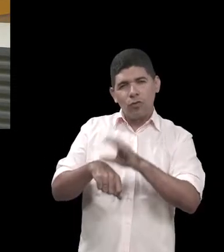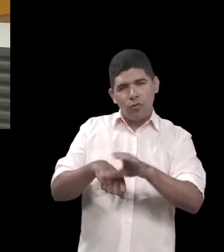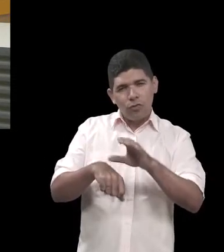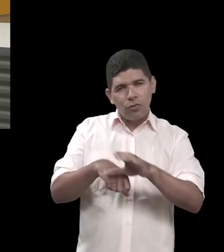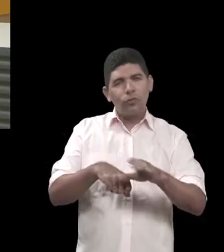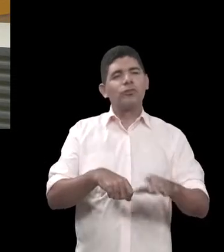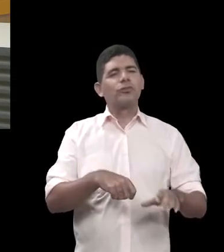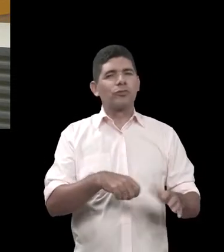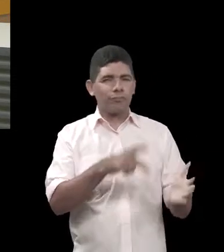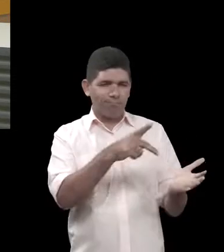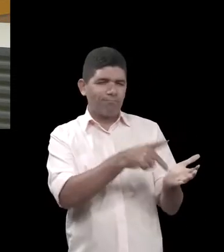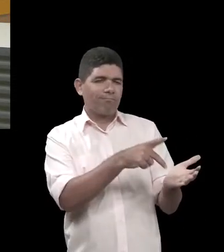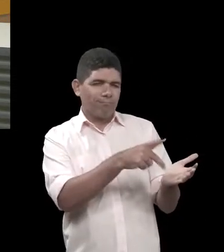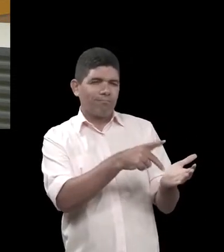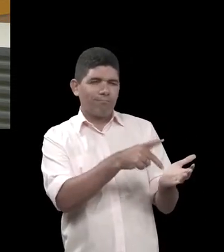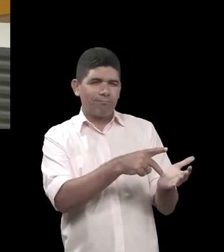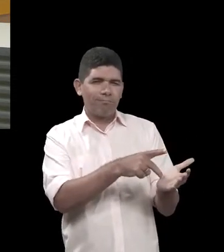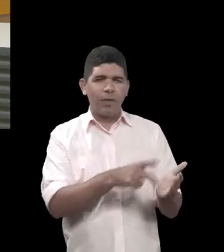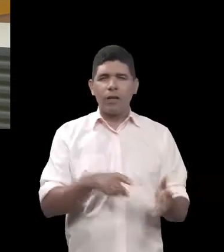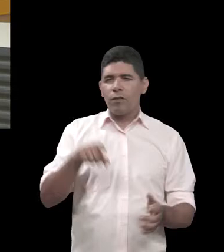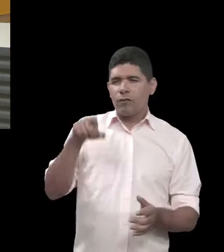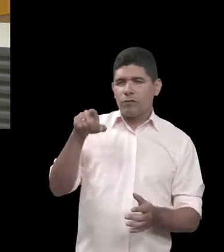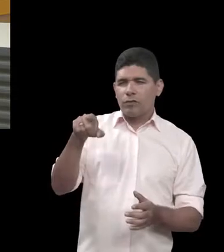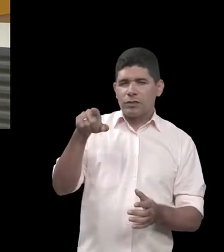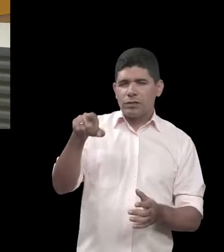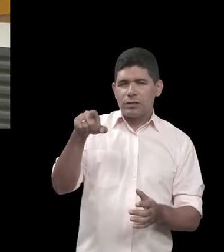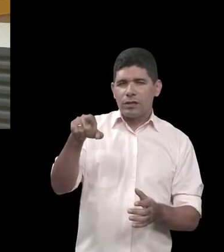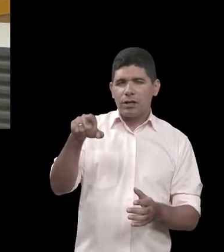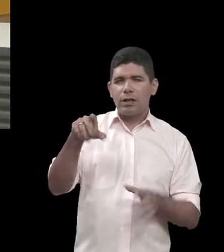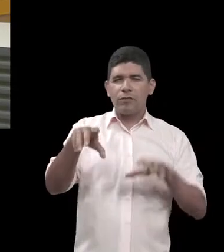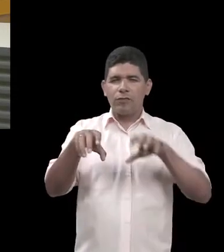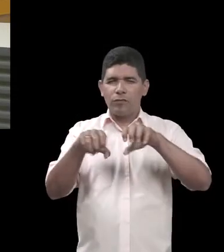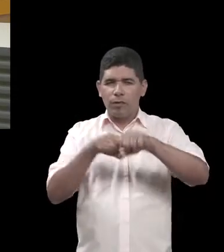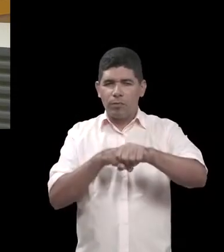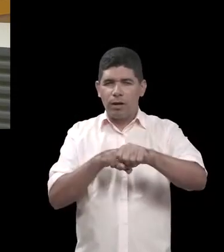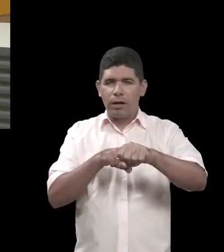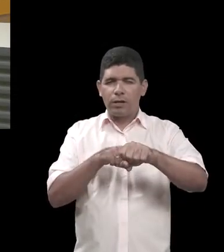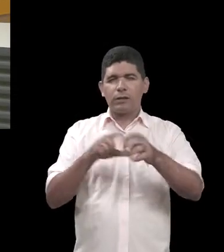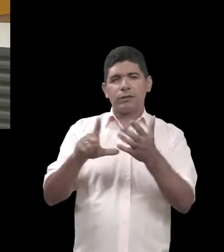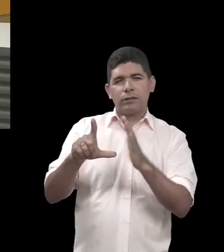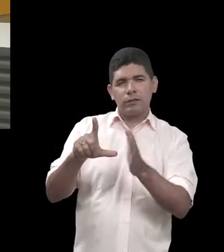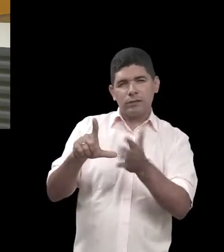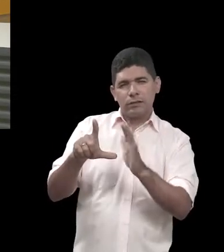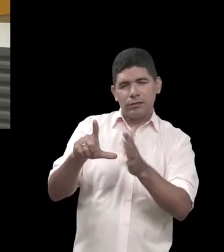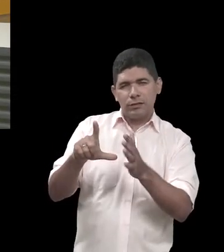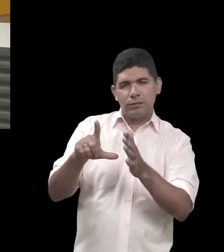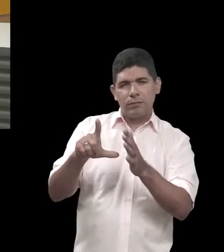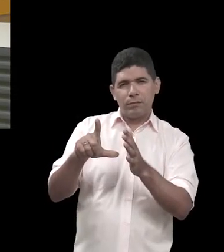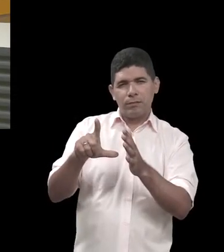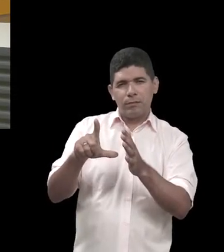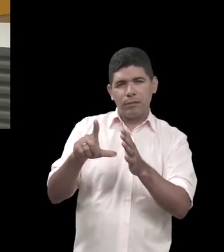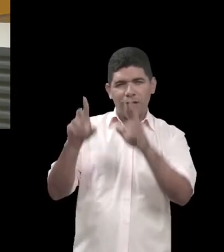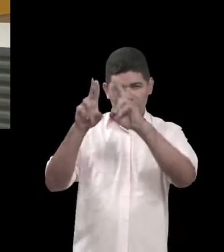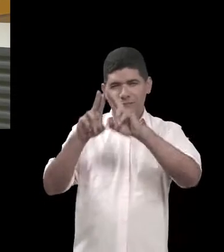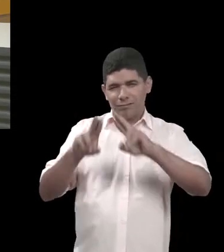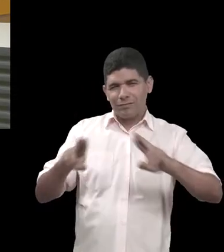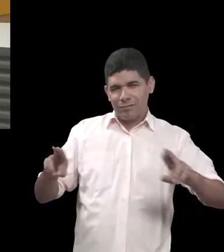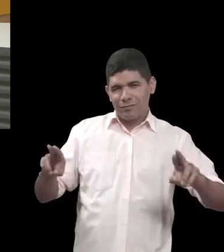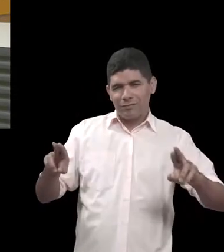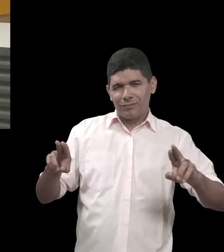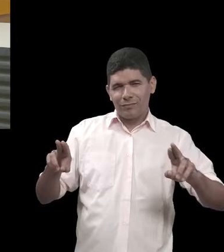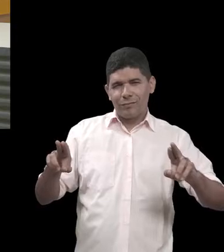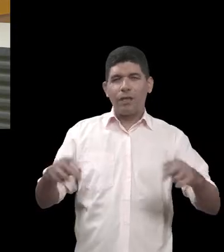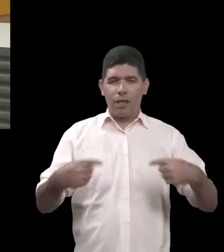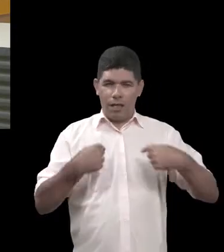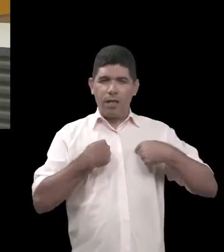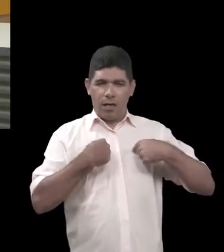formada, hoje. além de Letras, Língua Portuguesa, na UFRN, por esse curso da Universidade Federal de Santa Catarina, não foi, professor? O que eu me formei